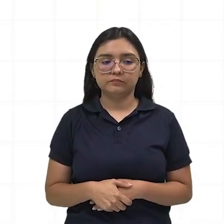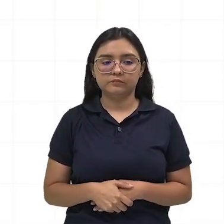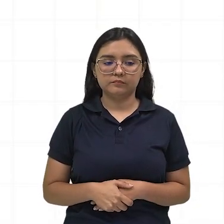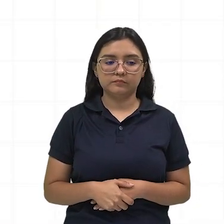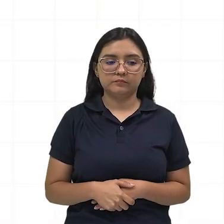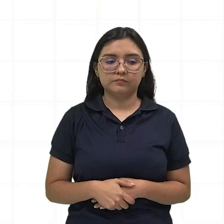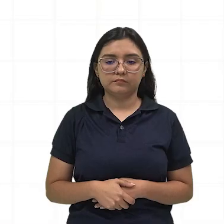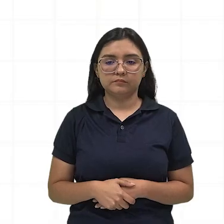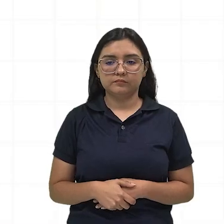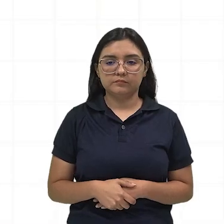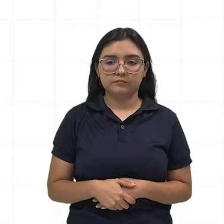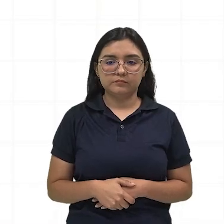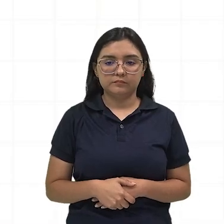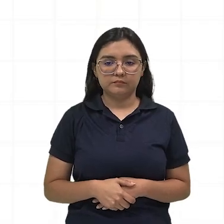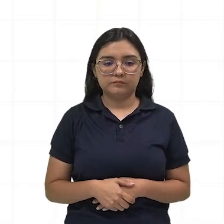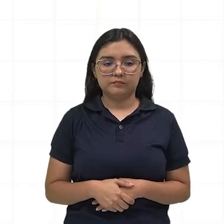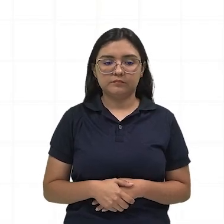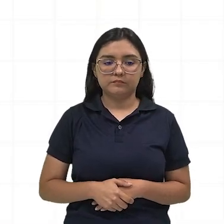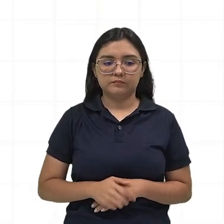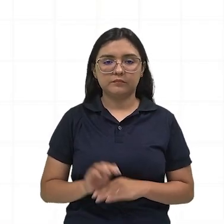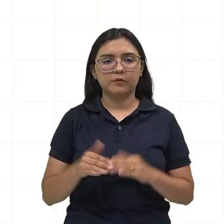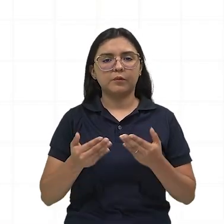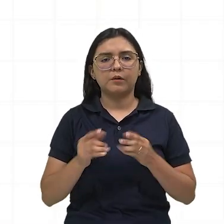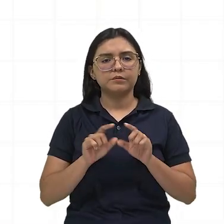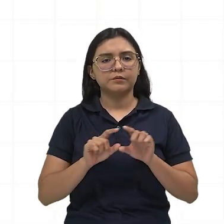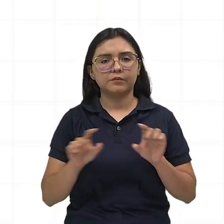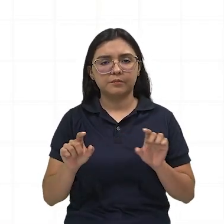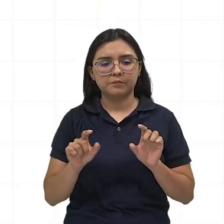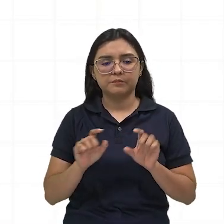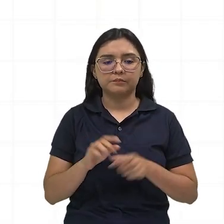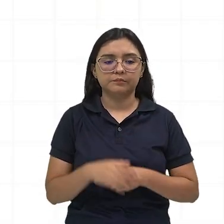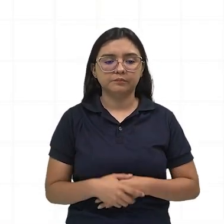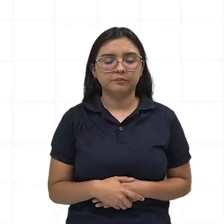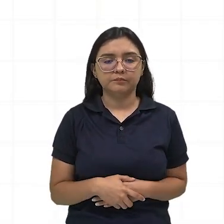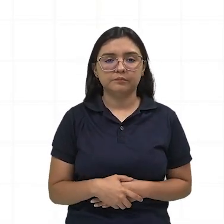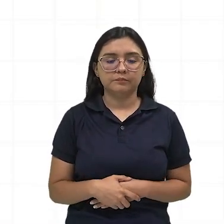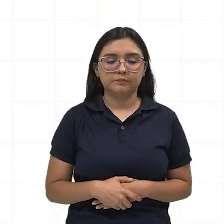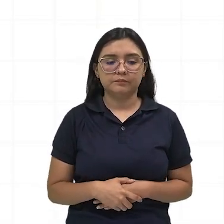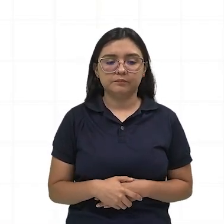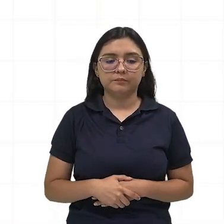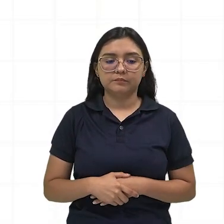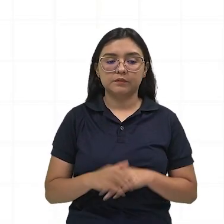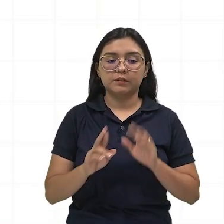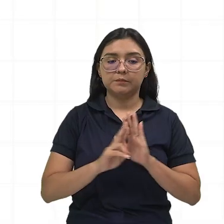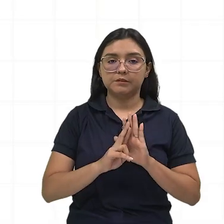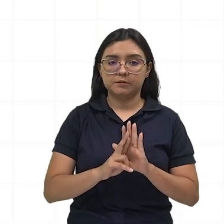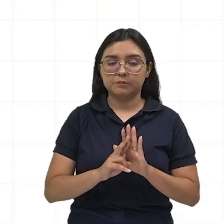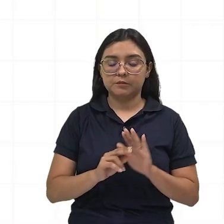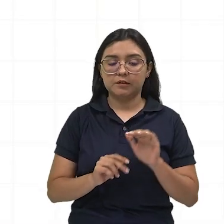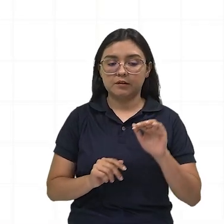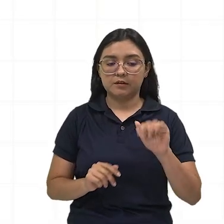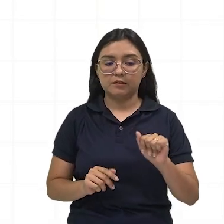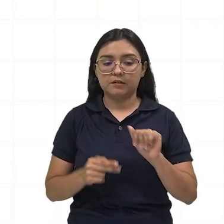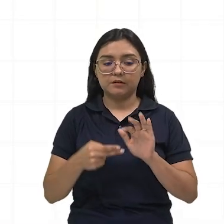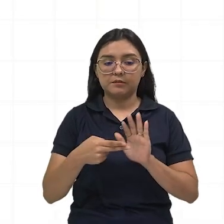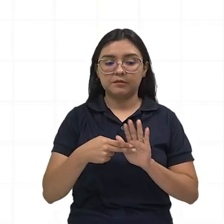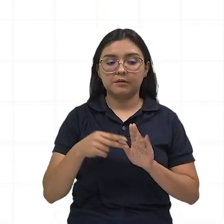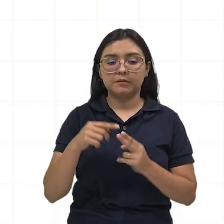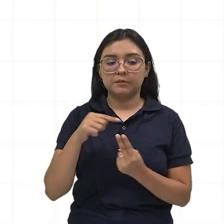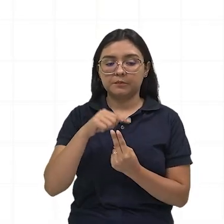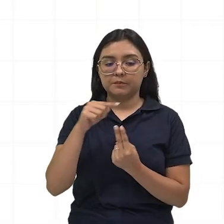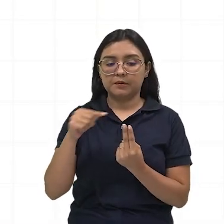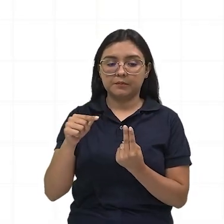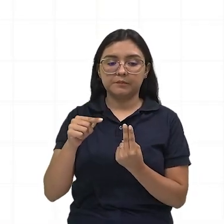Do círculo. Qual é esta fórmula? Esta fórmula é representada por A igual a